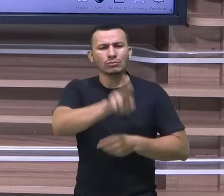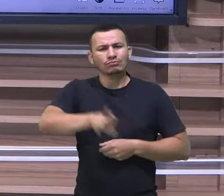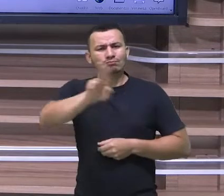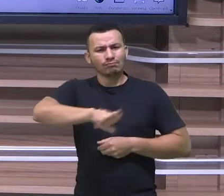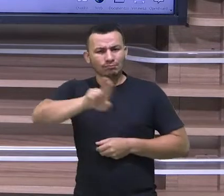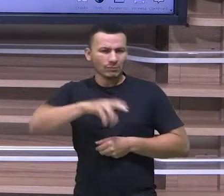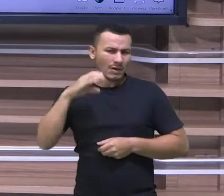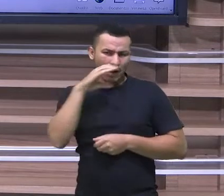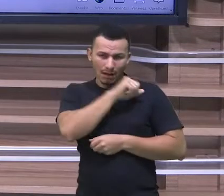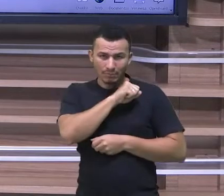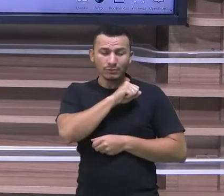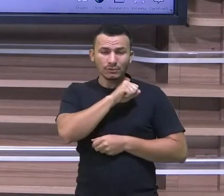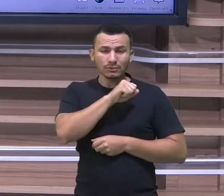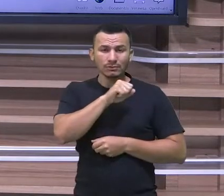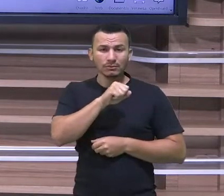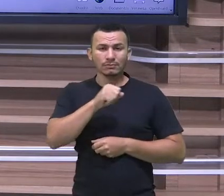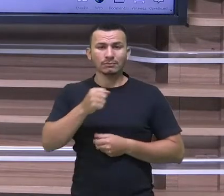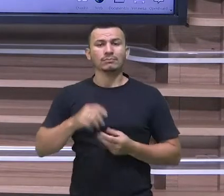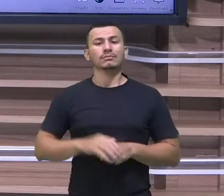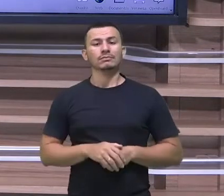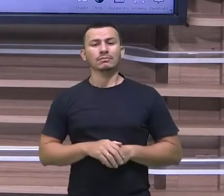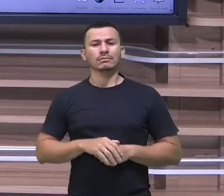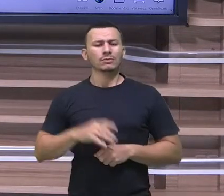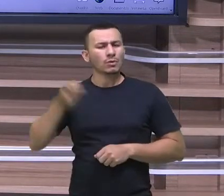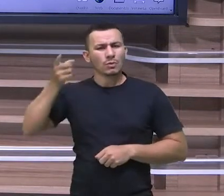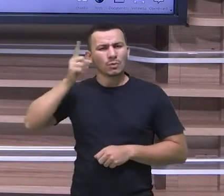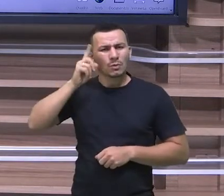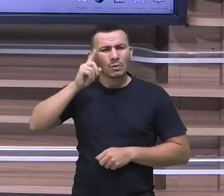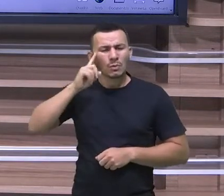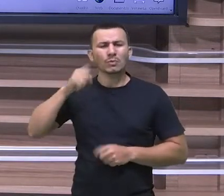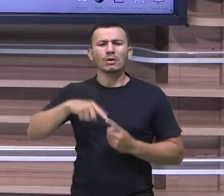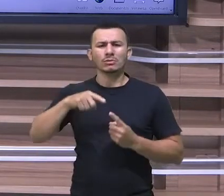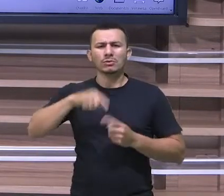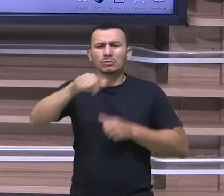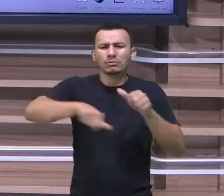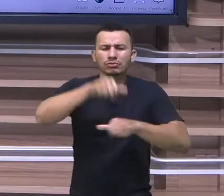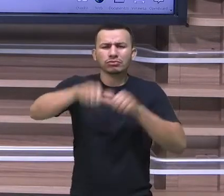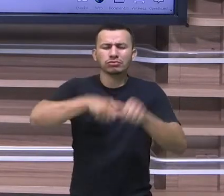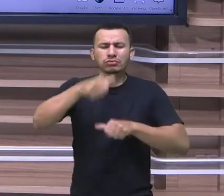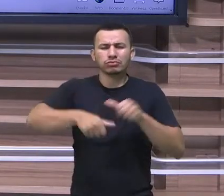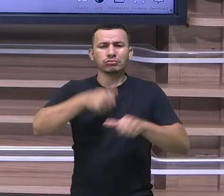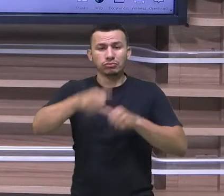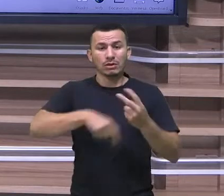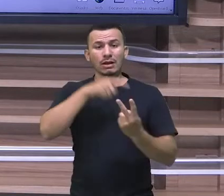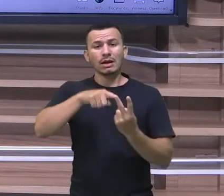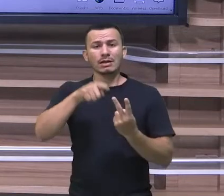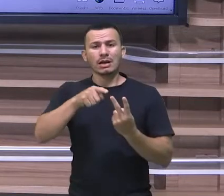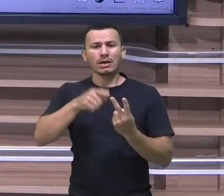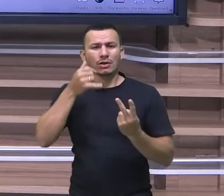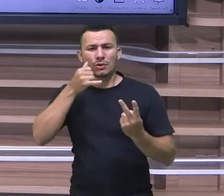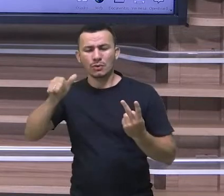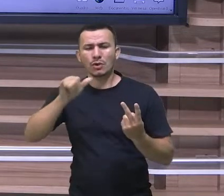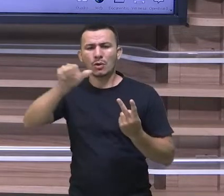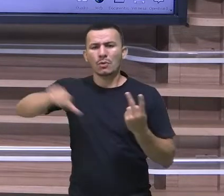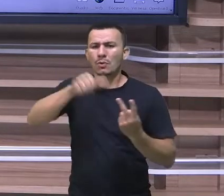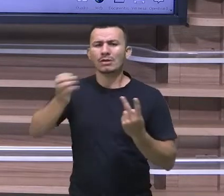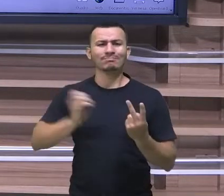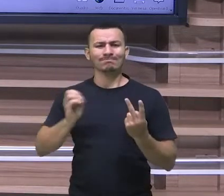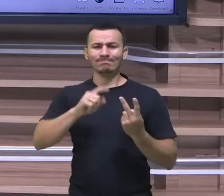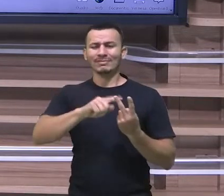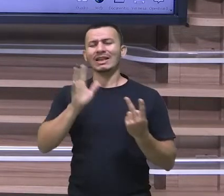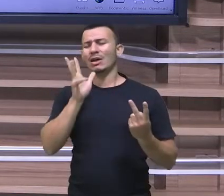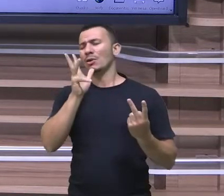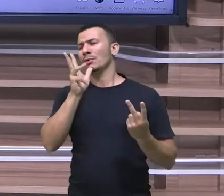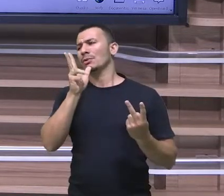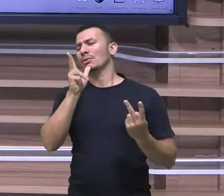mais rapidez, ou então a toda hora ela acaba sendo produzida, e as fontes não renováveis, que elas vão demorar